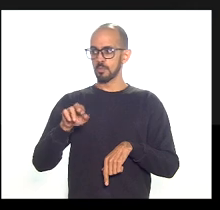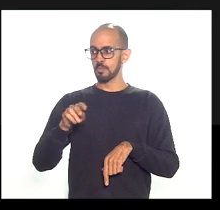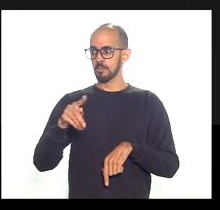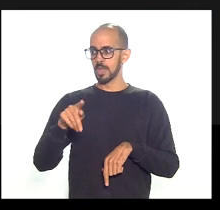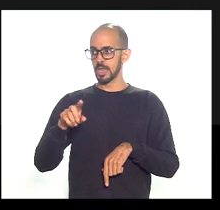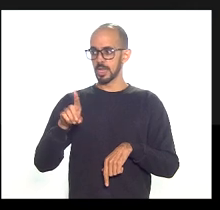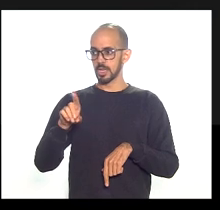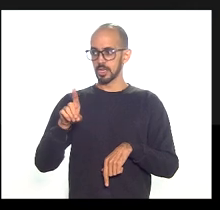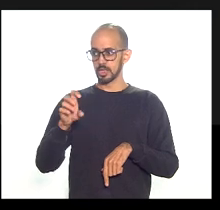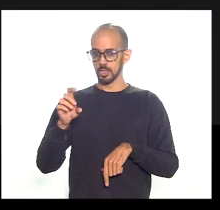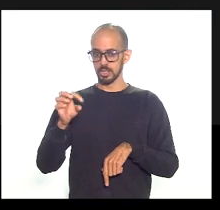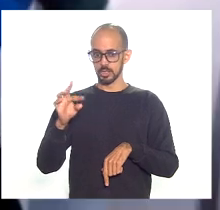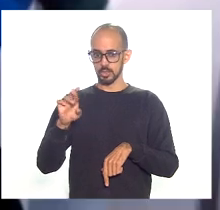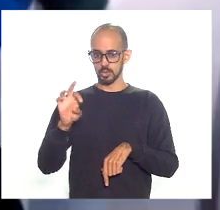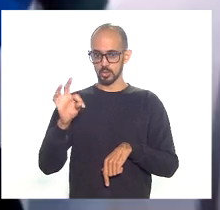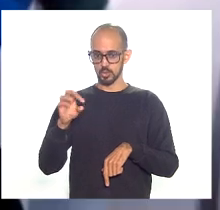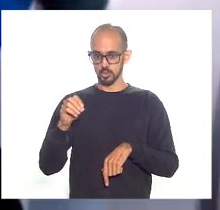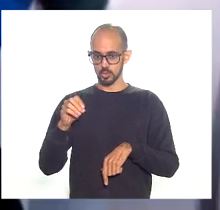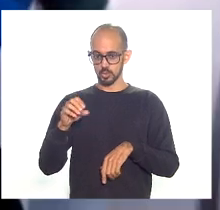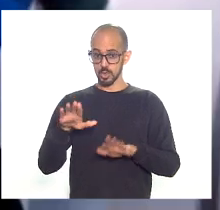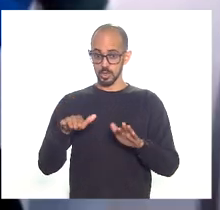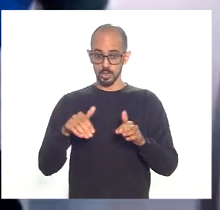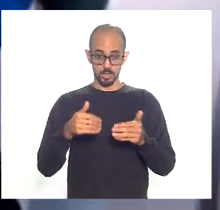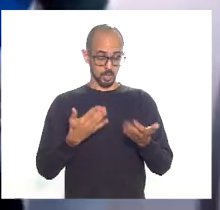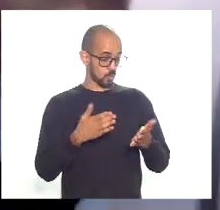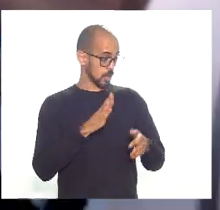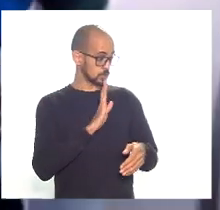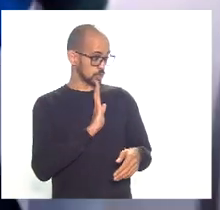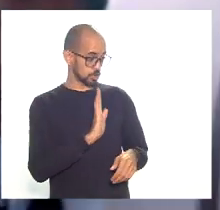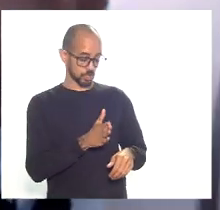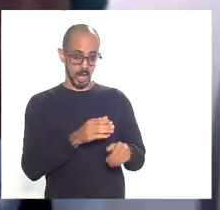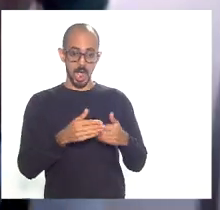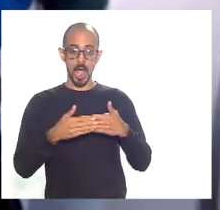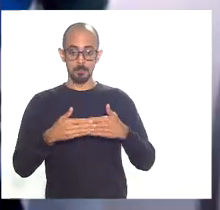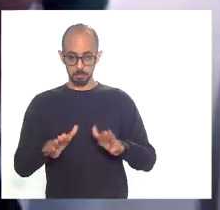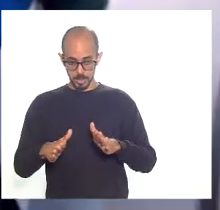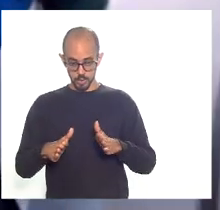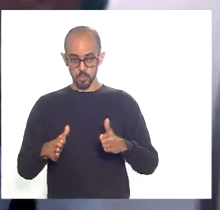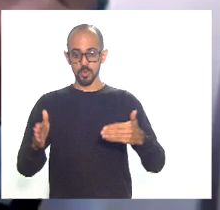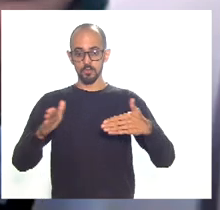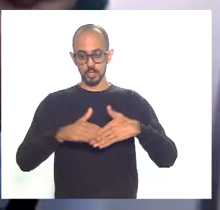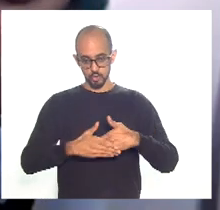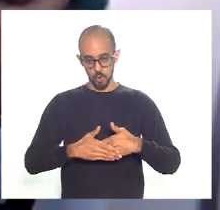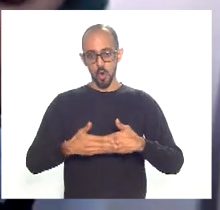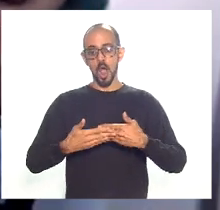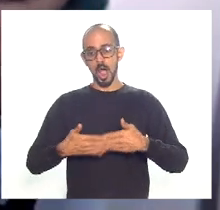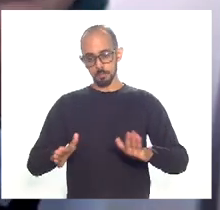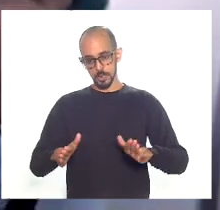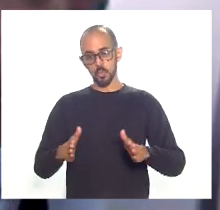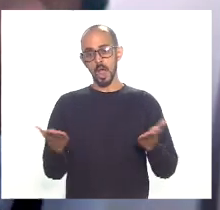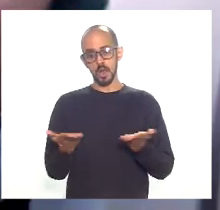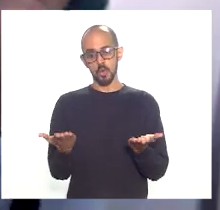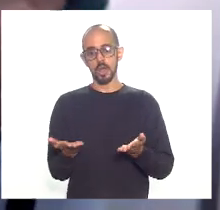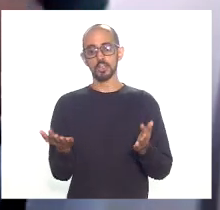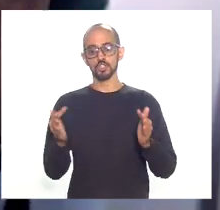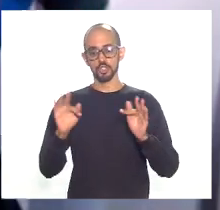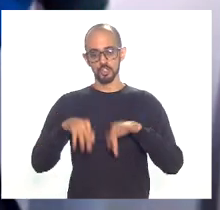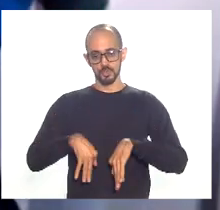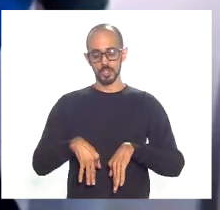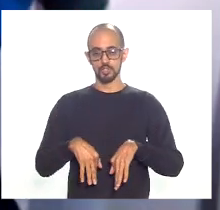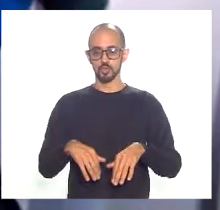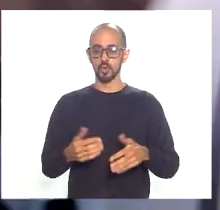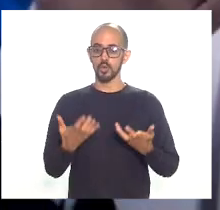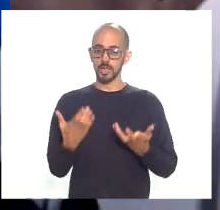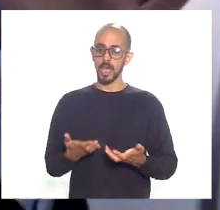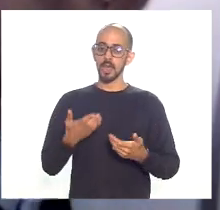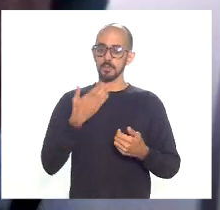Márcio Galberto, deixa eu te falar, amigo. A gente fez aqui, abriu, reabriu, e a gente encerrou para seguir a pauta. Queria pedir a sua compreensão. A